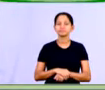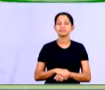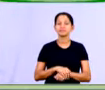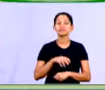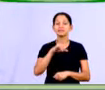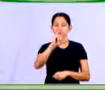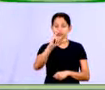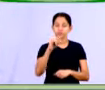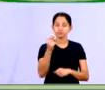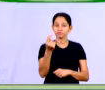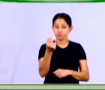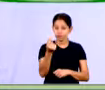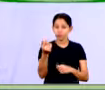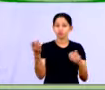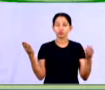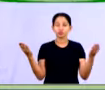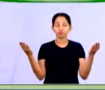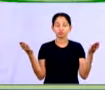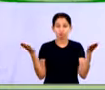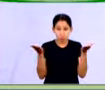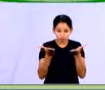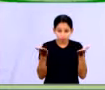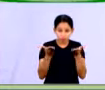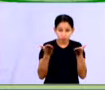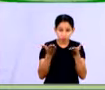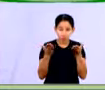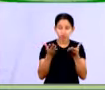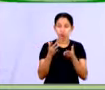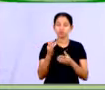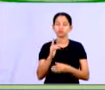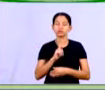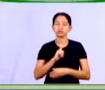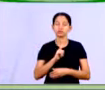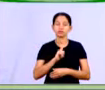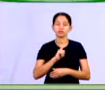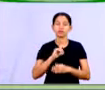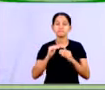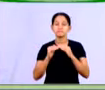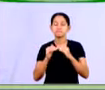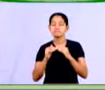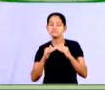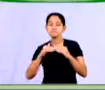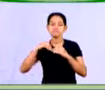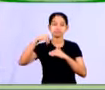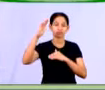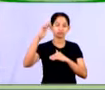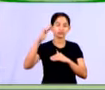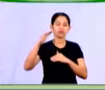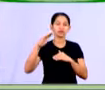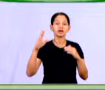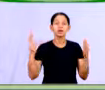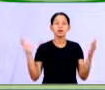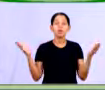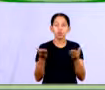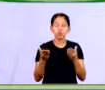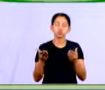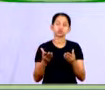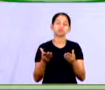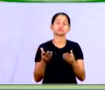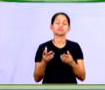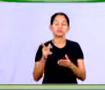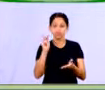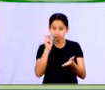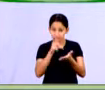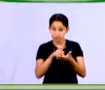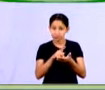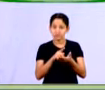Se o valor do presente calculado for maior que o valor atual, então se eu estou